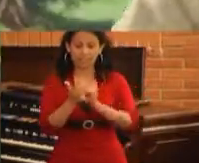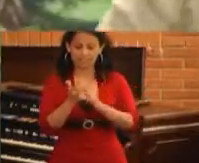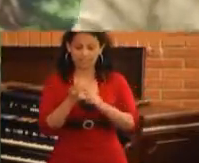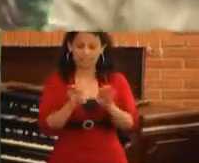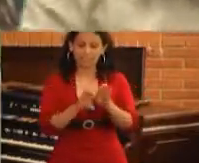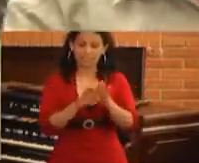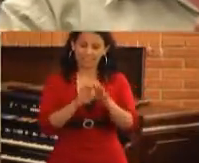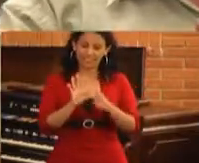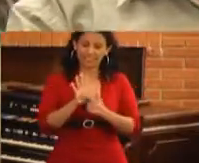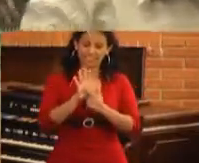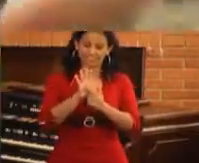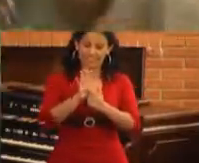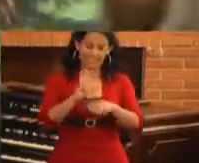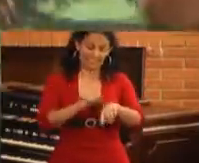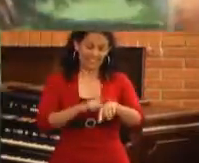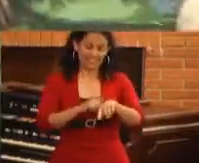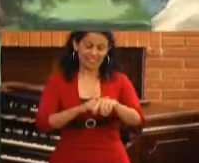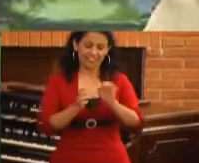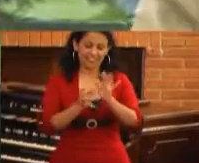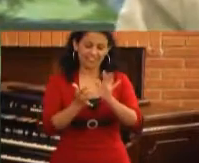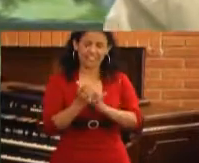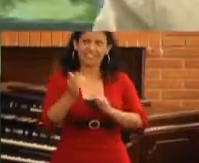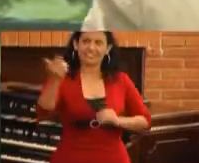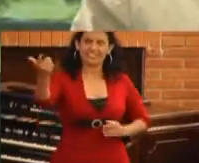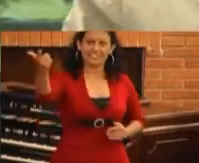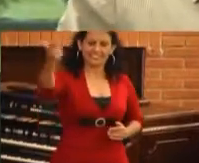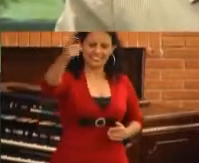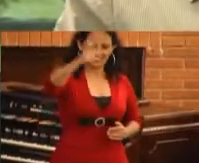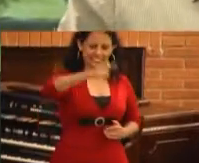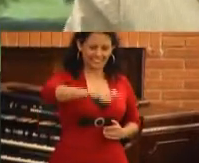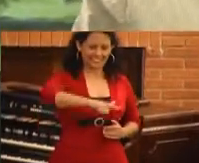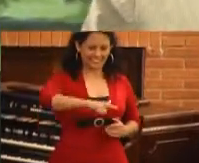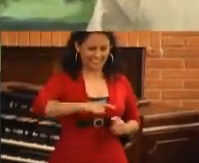parousia, quando ele vier.